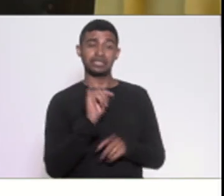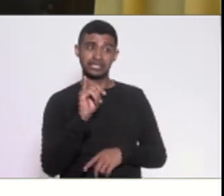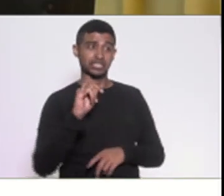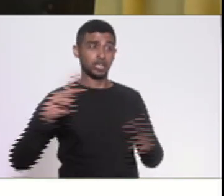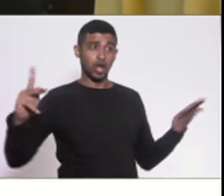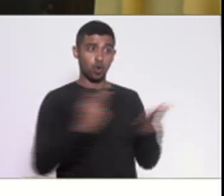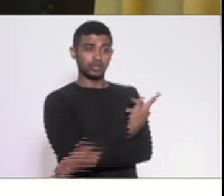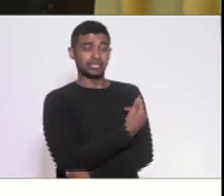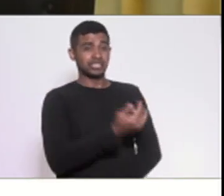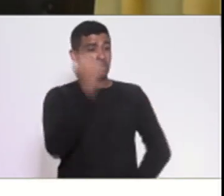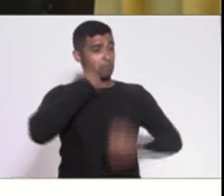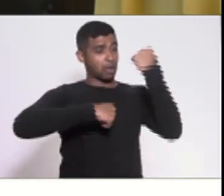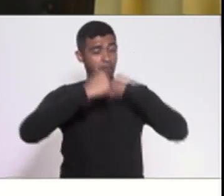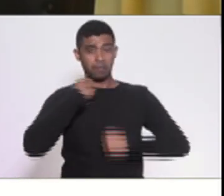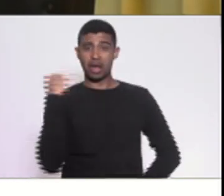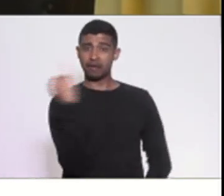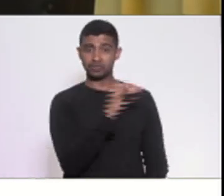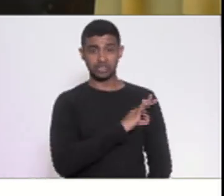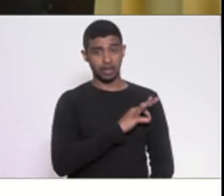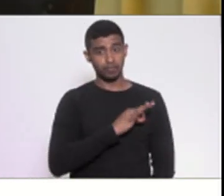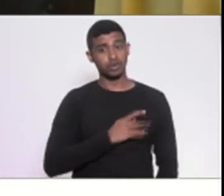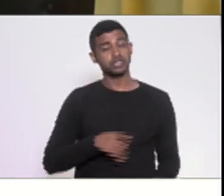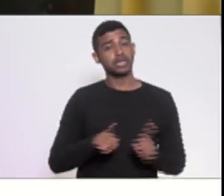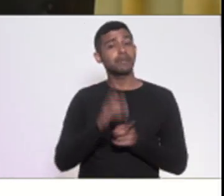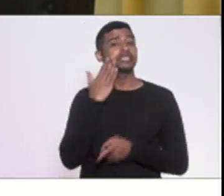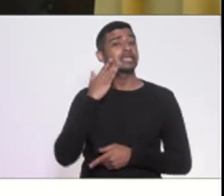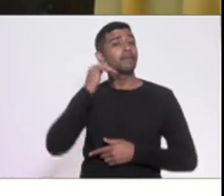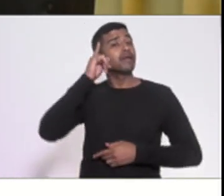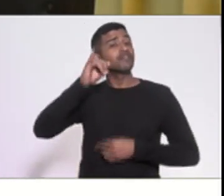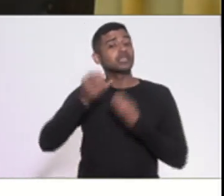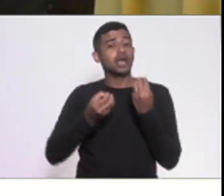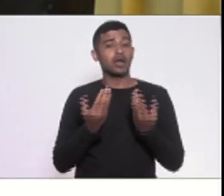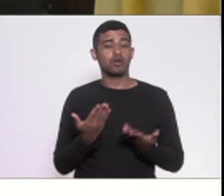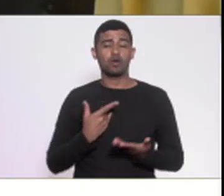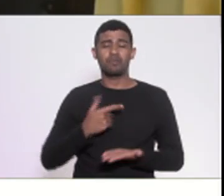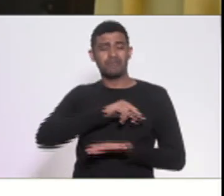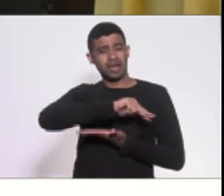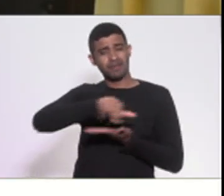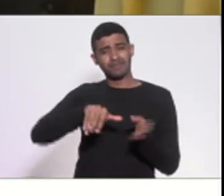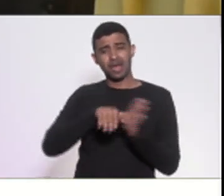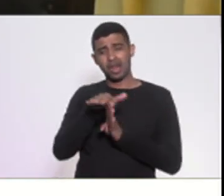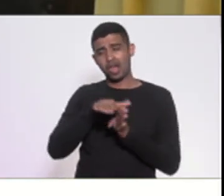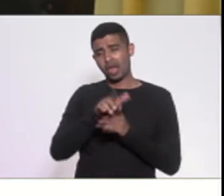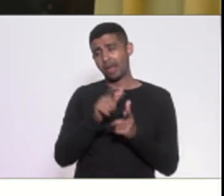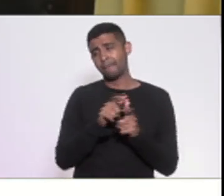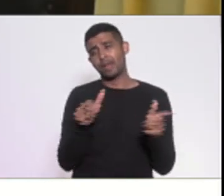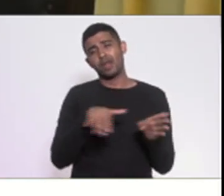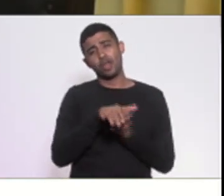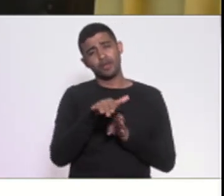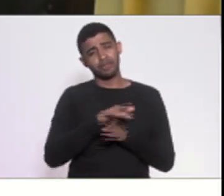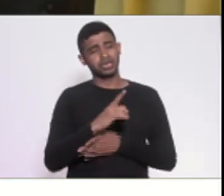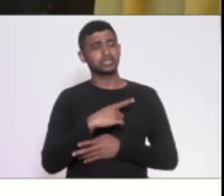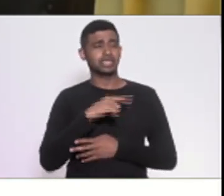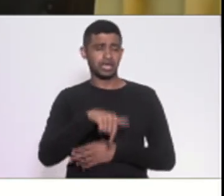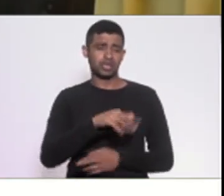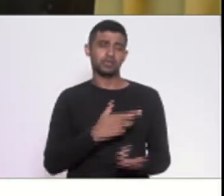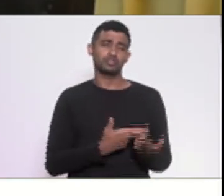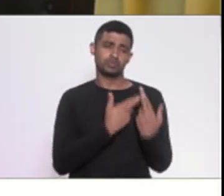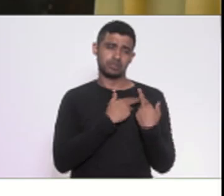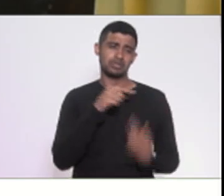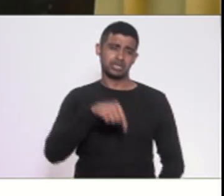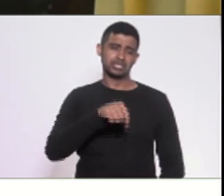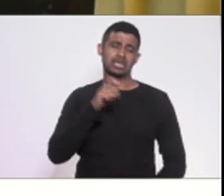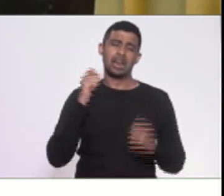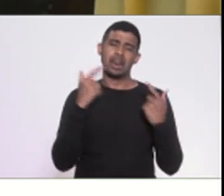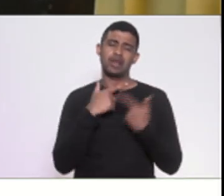violências que ocorrem e como evitá-las. Na maioria das recomendações, a participação e o papel da Comissão da Mulher aqui da Casa é